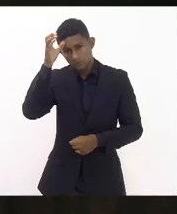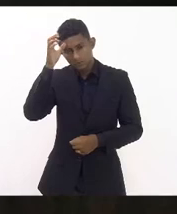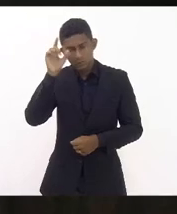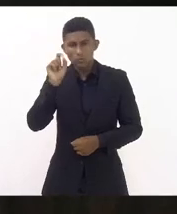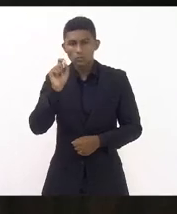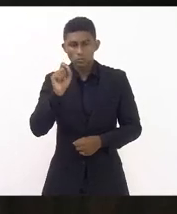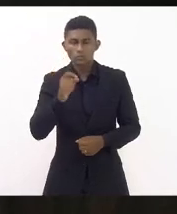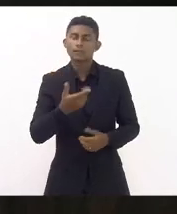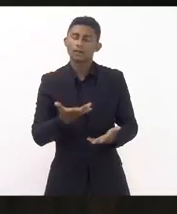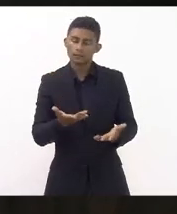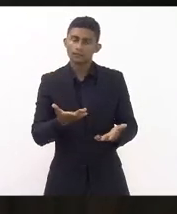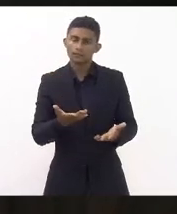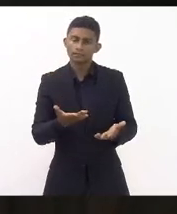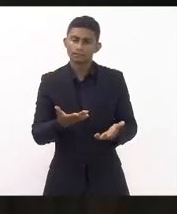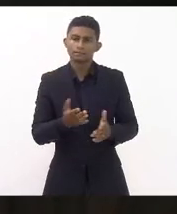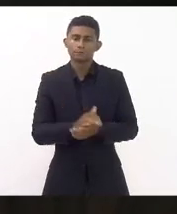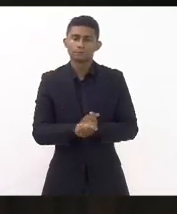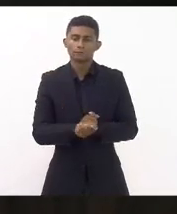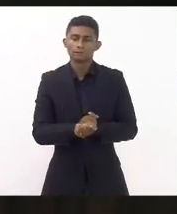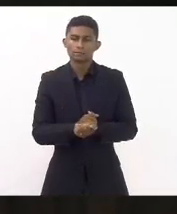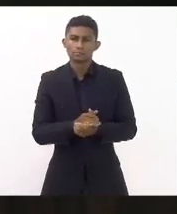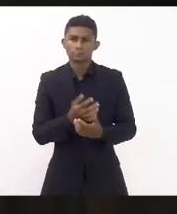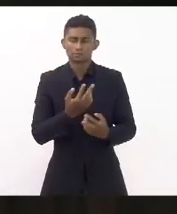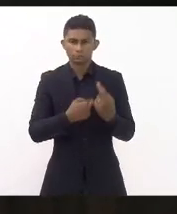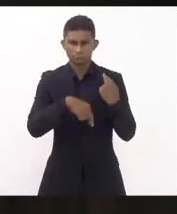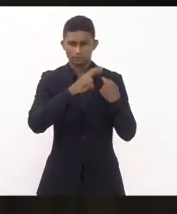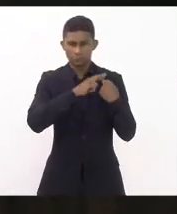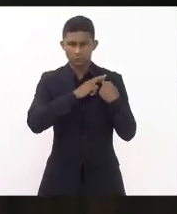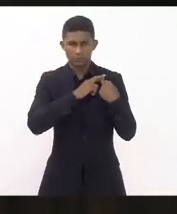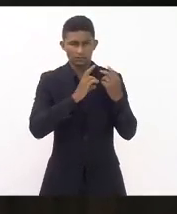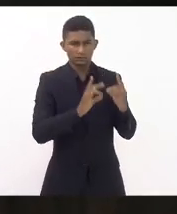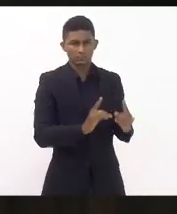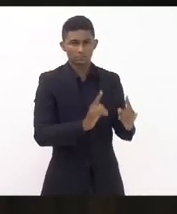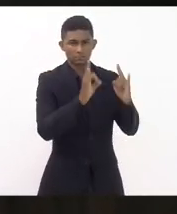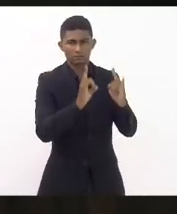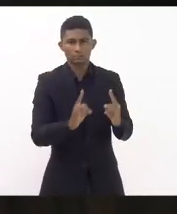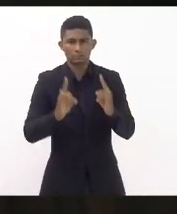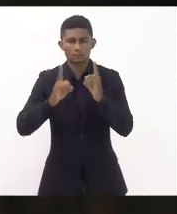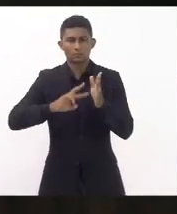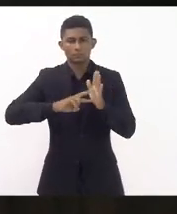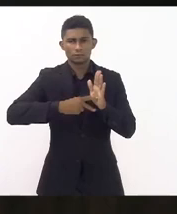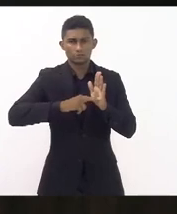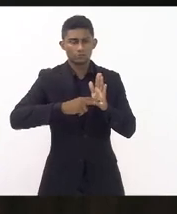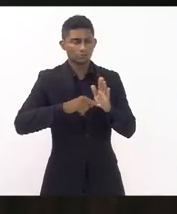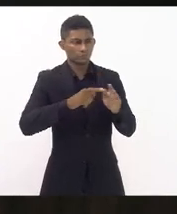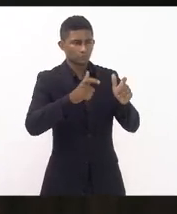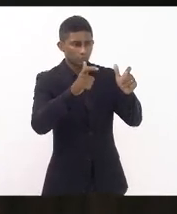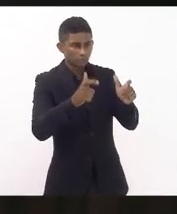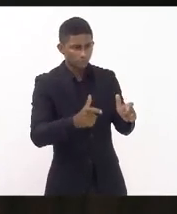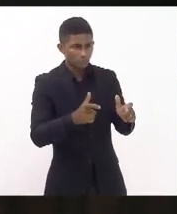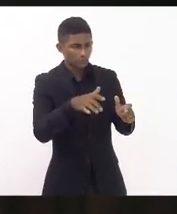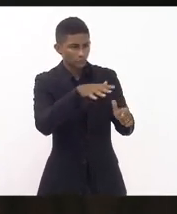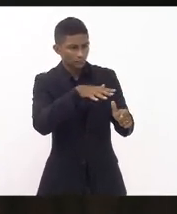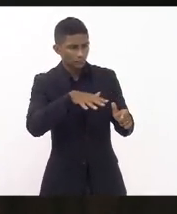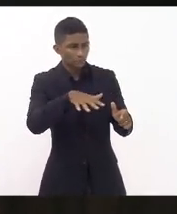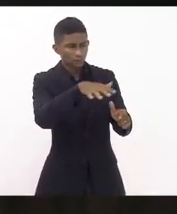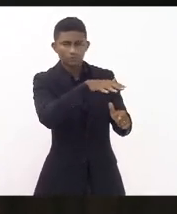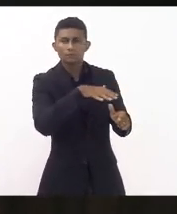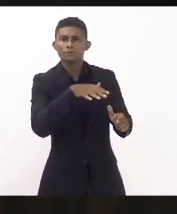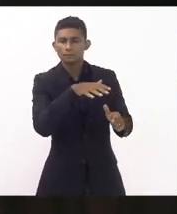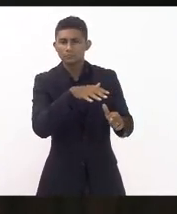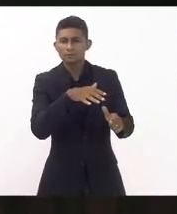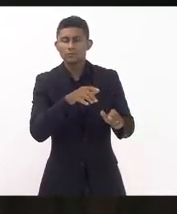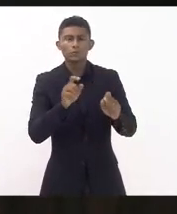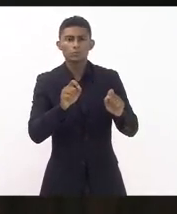a responsabilidade de os condomínios residenciais e comerciais a fixarem nas áreas comuns e de circulação de